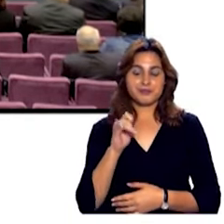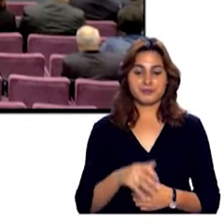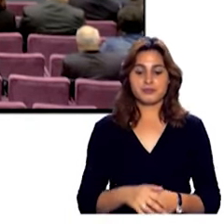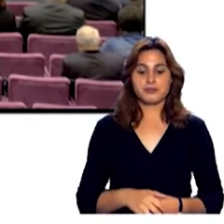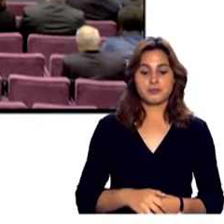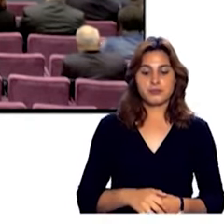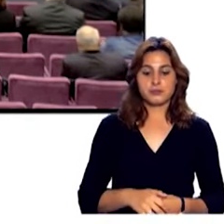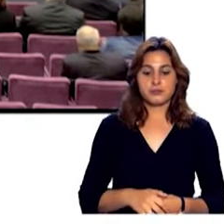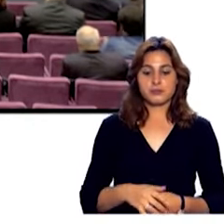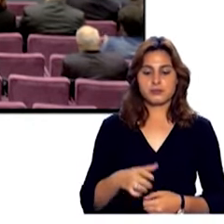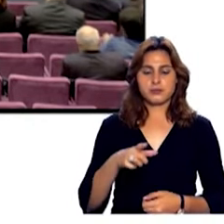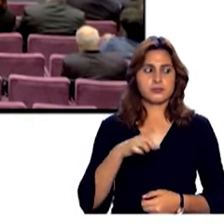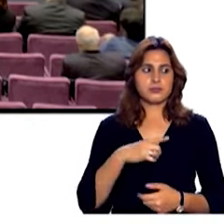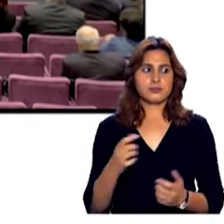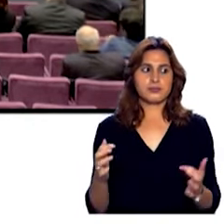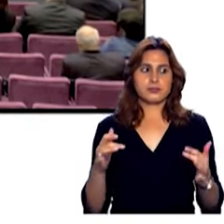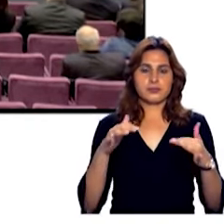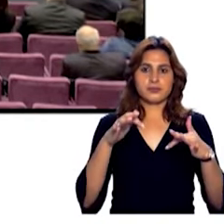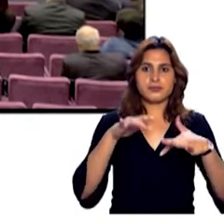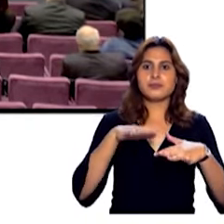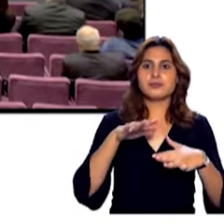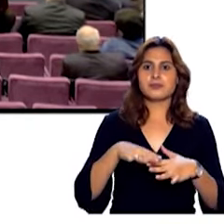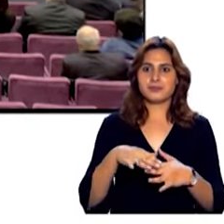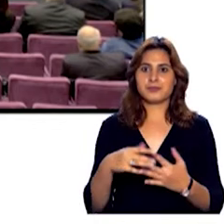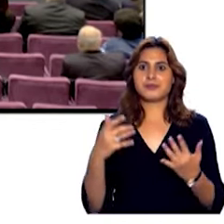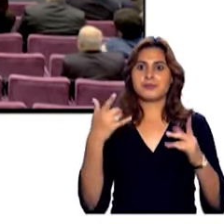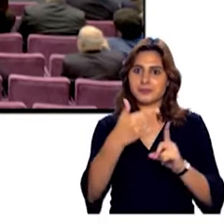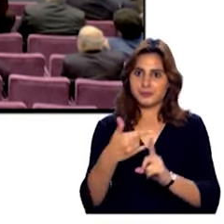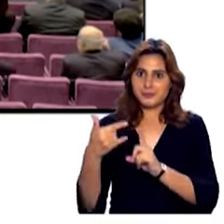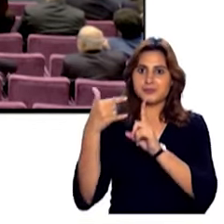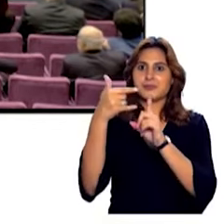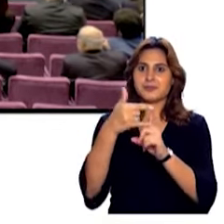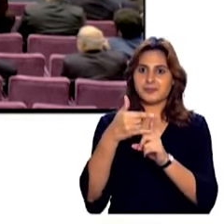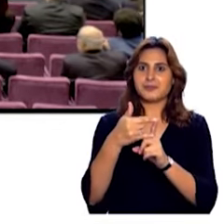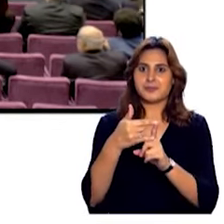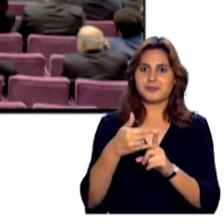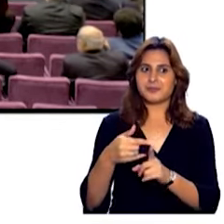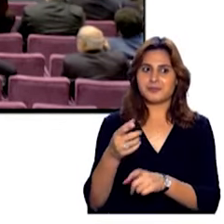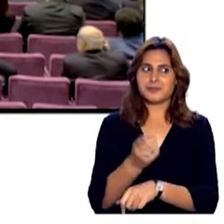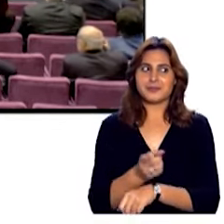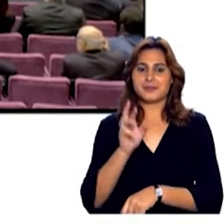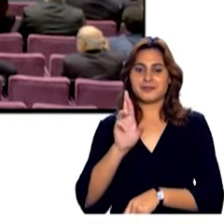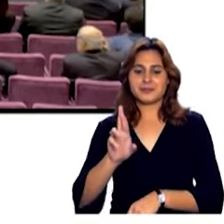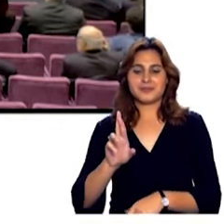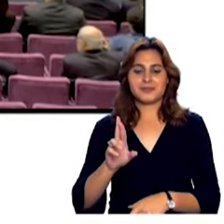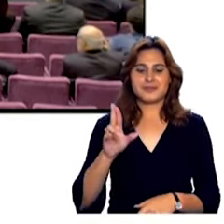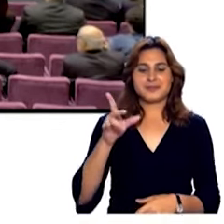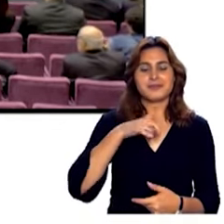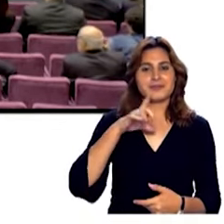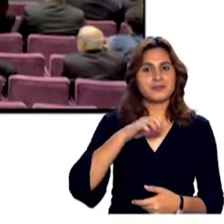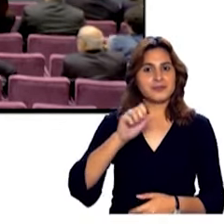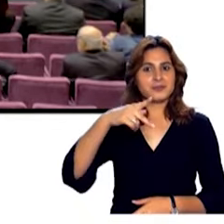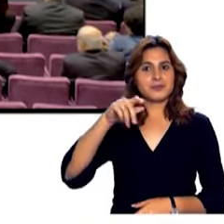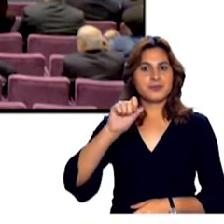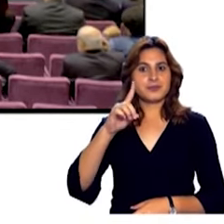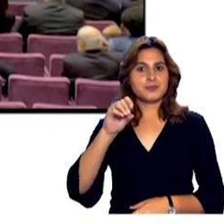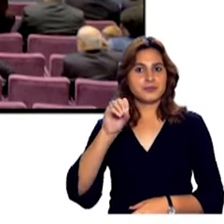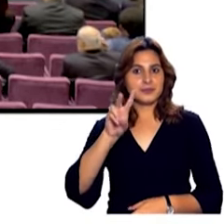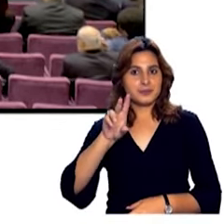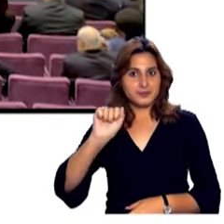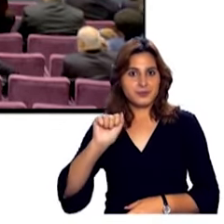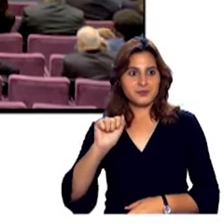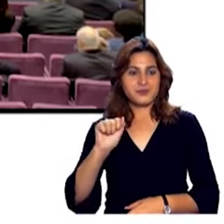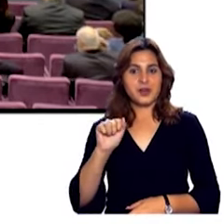por vídeoconferência o professor Dr Maro Marinelli da Universidade de pádova itlia e